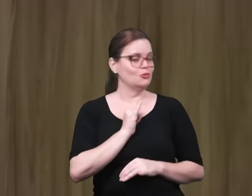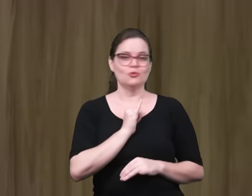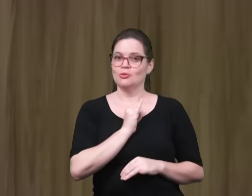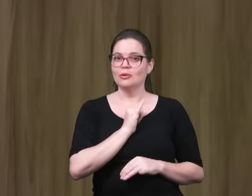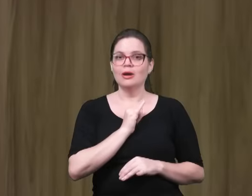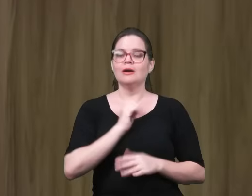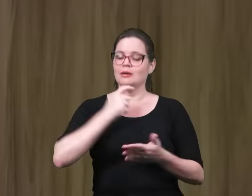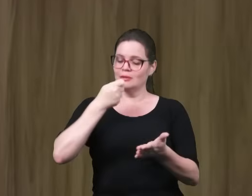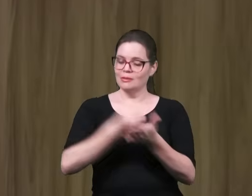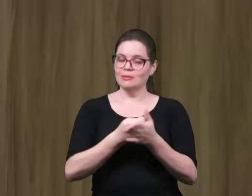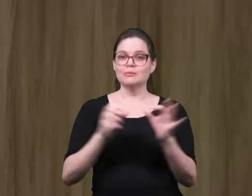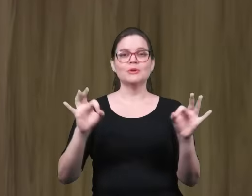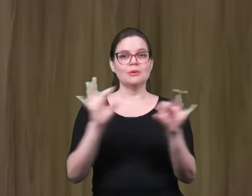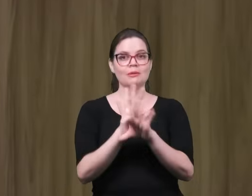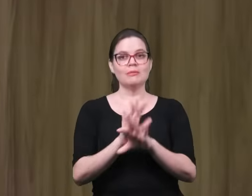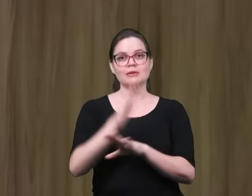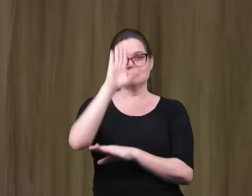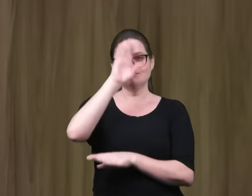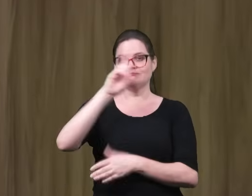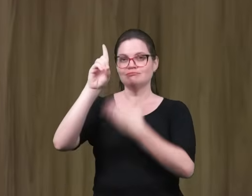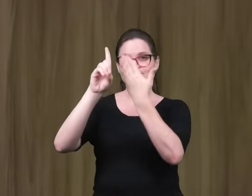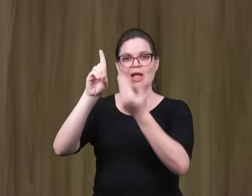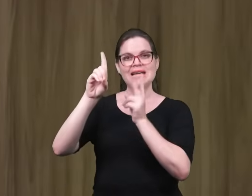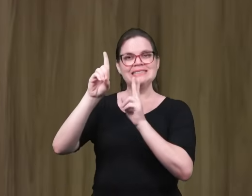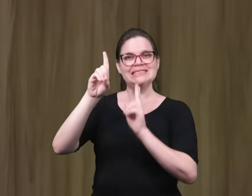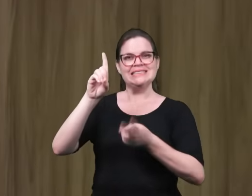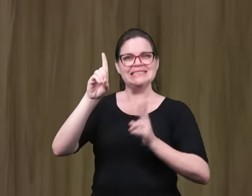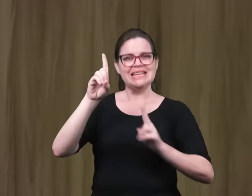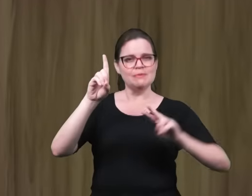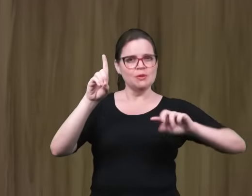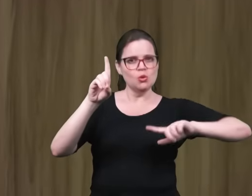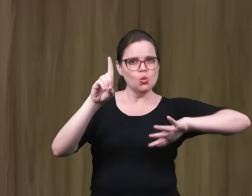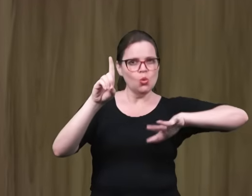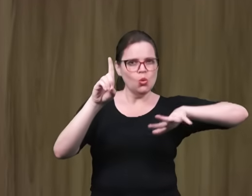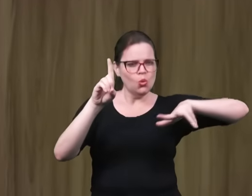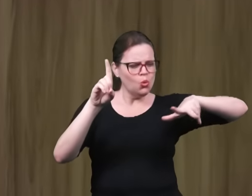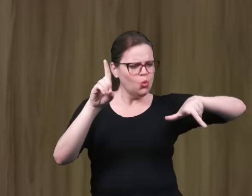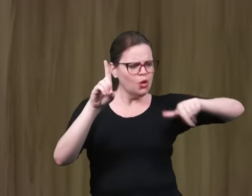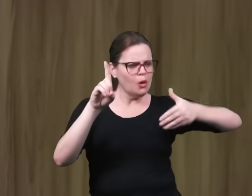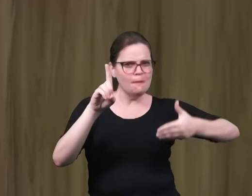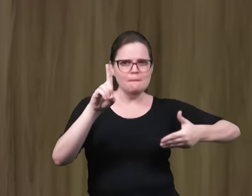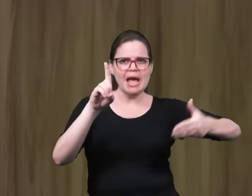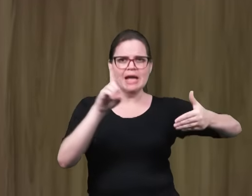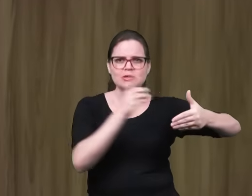Deus, que sempre, em toda a história da humanidade, foi fiel à sua palavra, ele faz uma